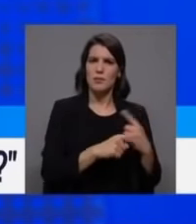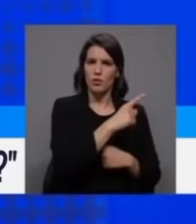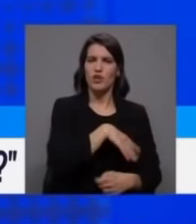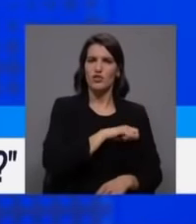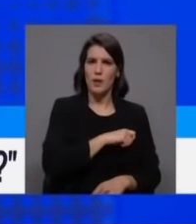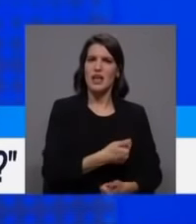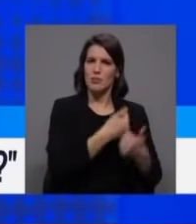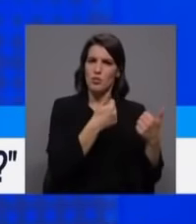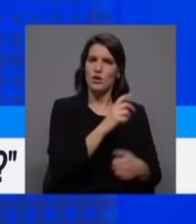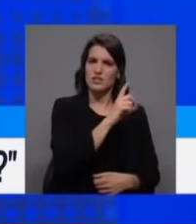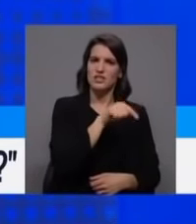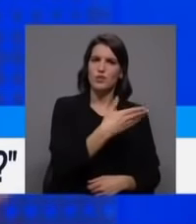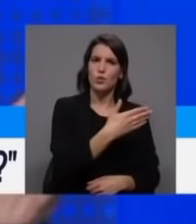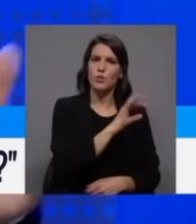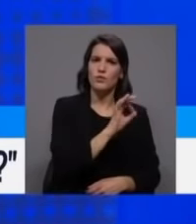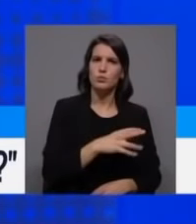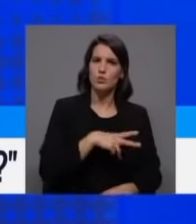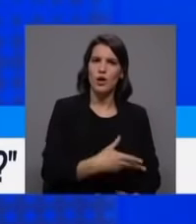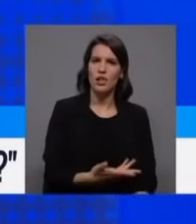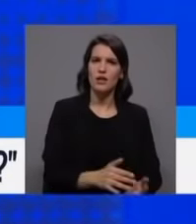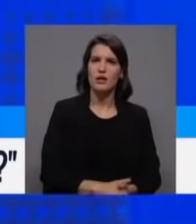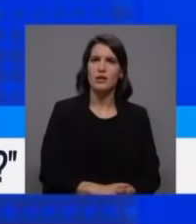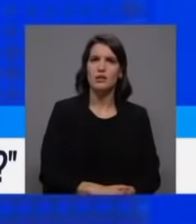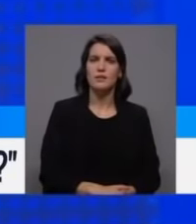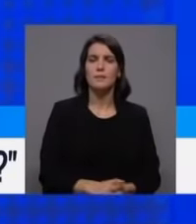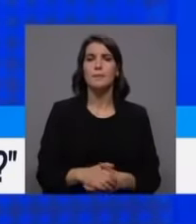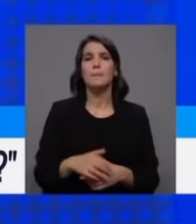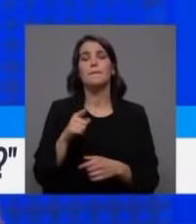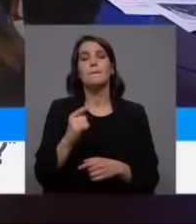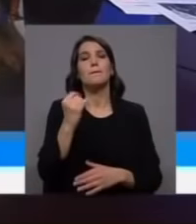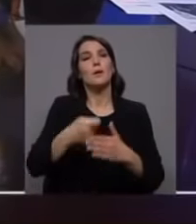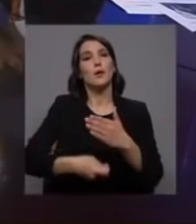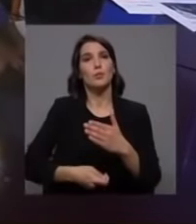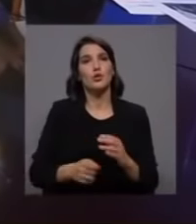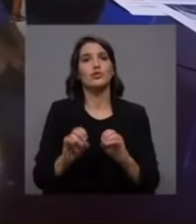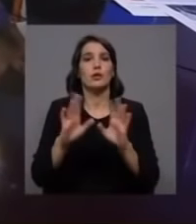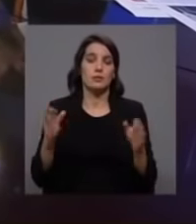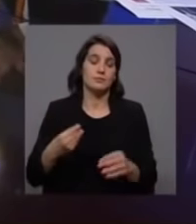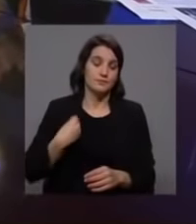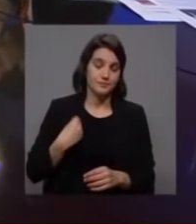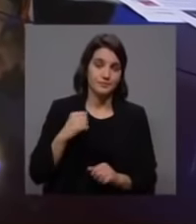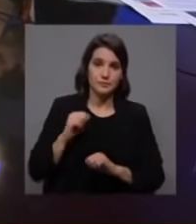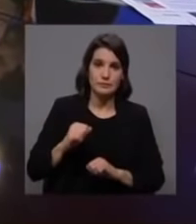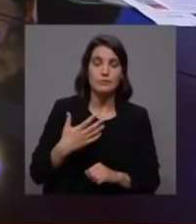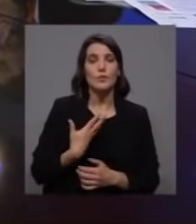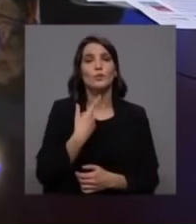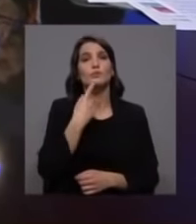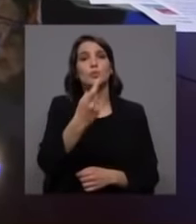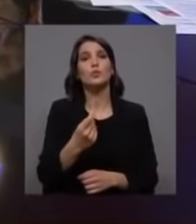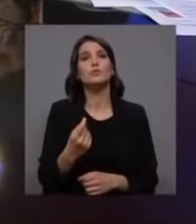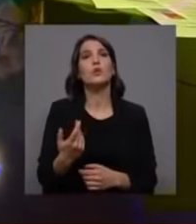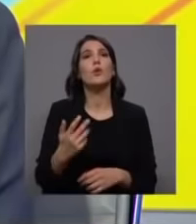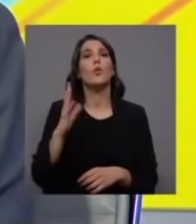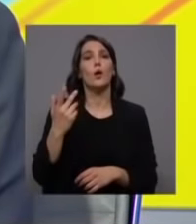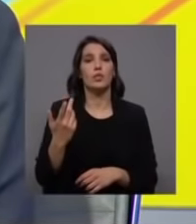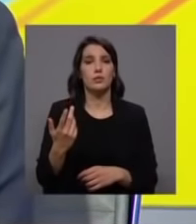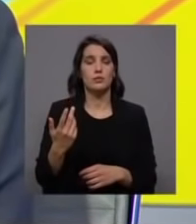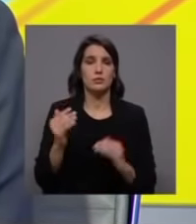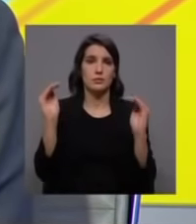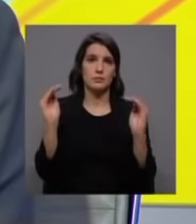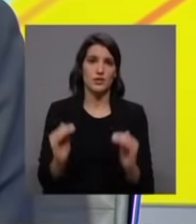nele de PS2 também aqui Uma Questão questão da carga que preocupa a e eu perguntei então quando é que é tempo para